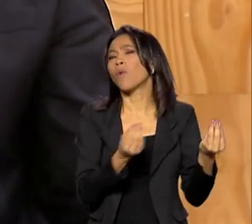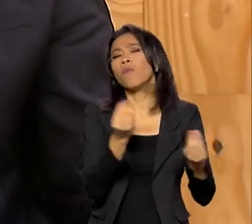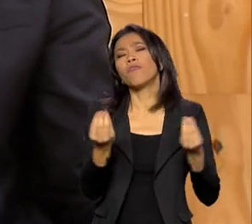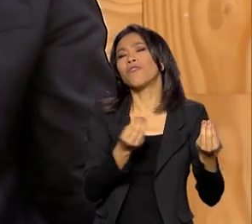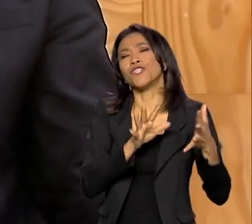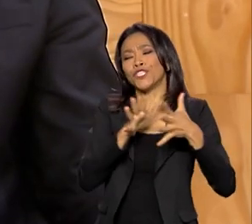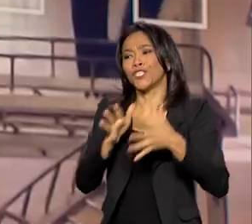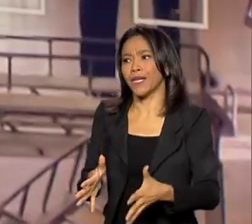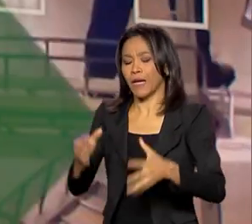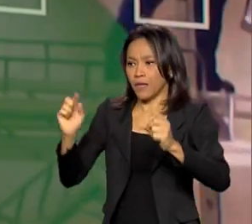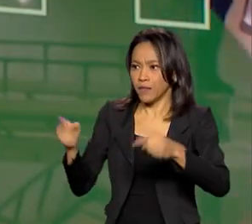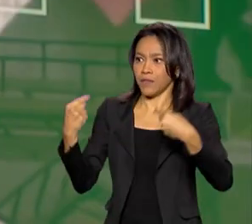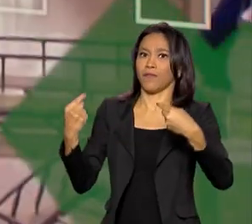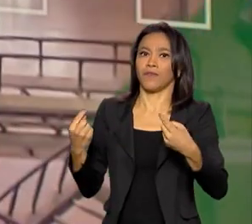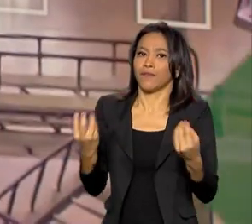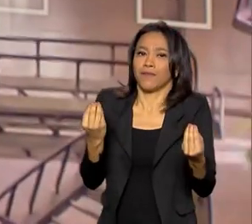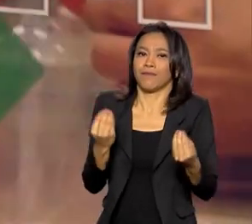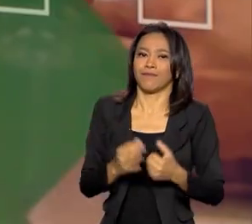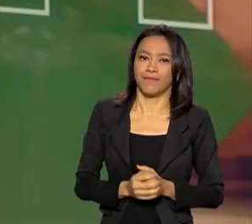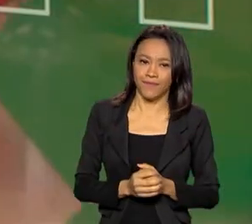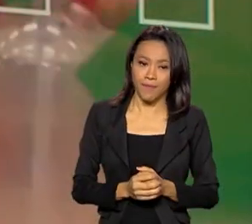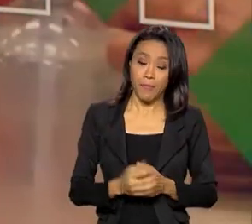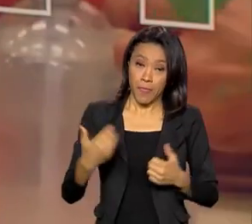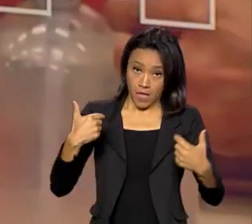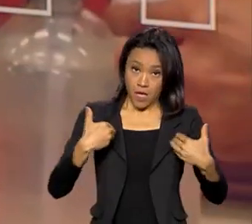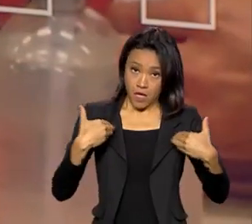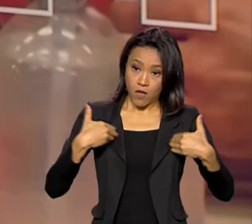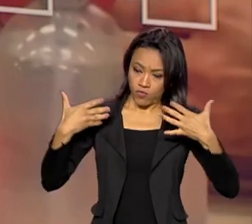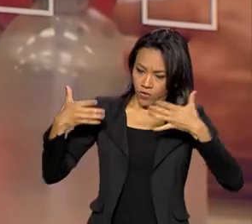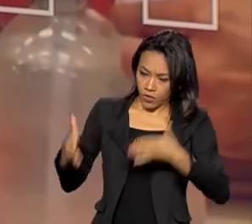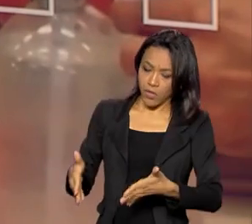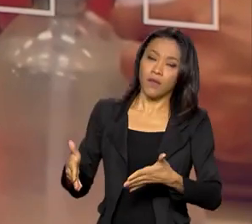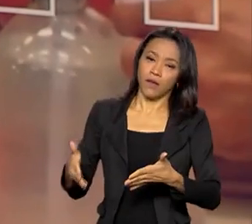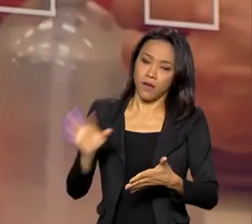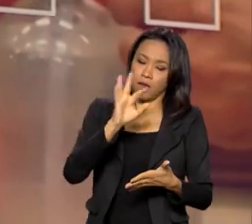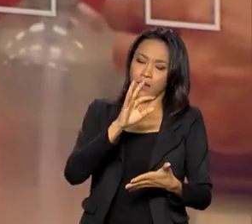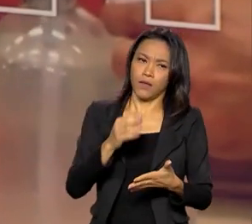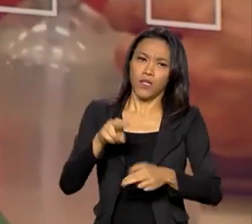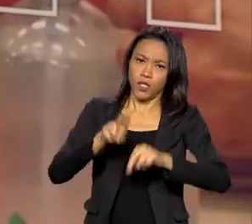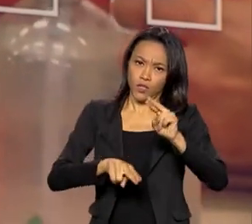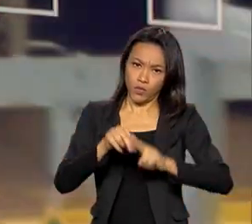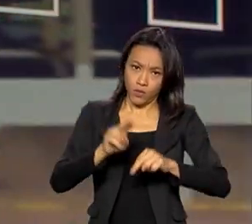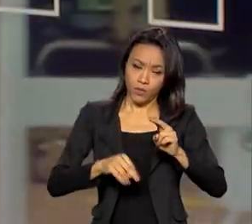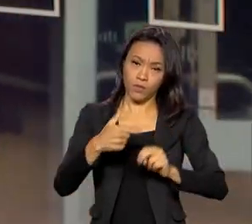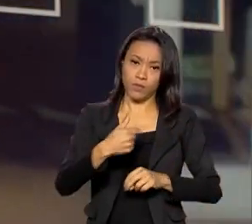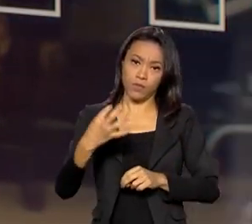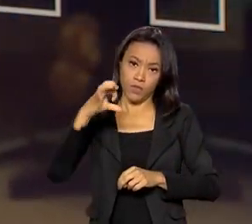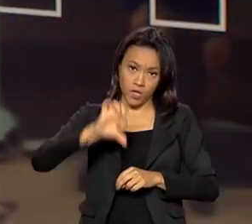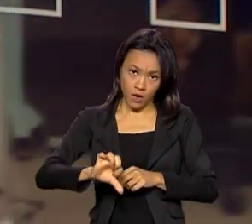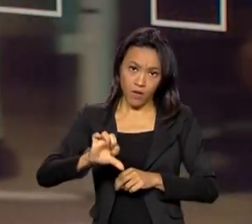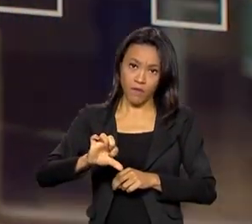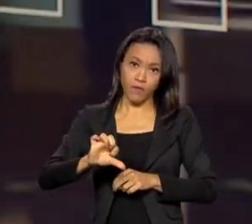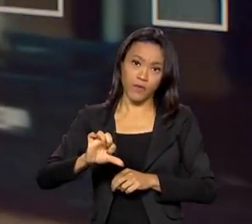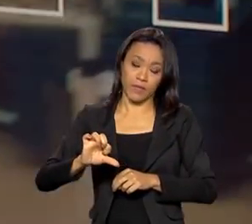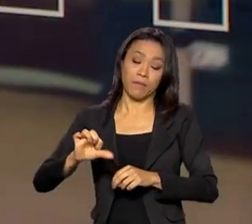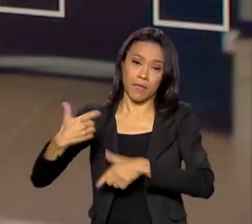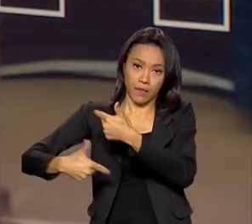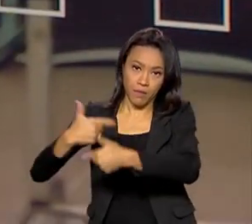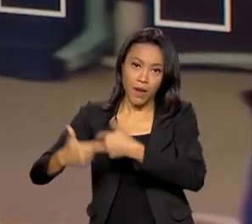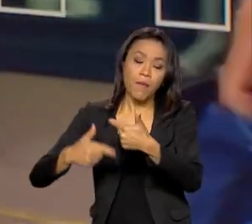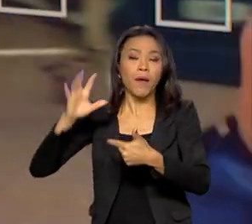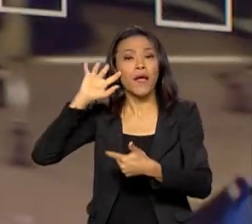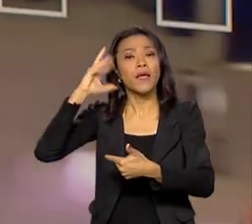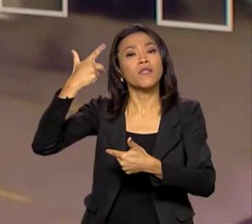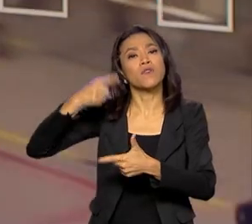desafio, presidente? Bom, a chegada da nossa gestão nos Correios em junho de 2019 foi para resolver